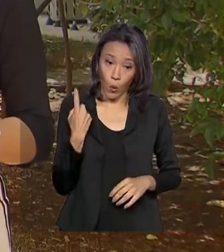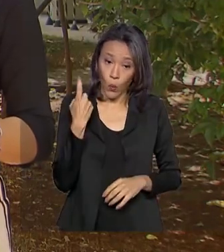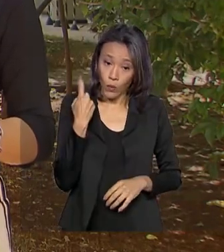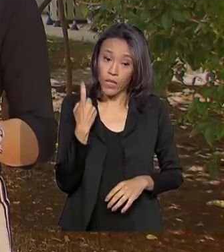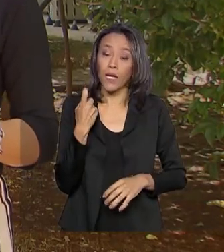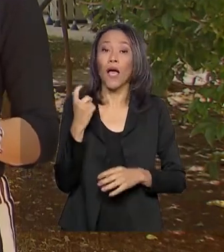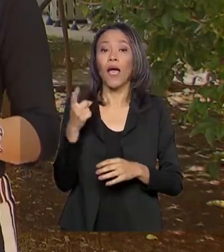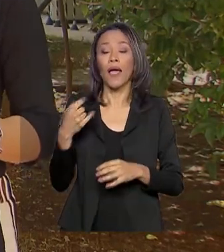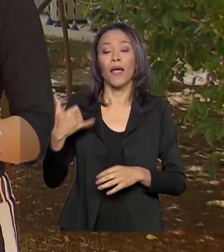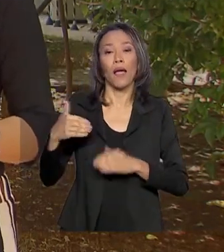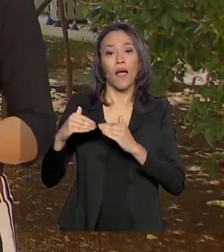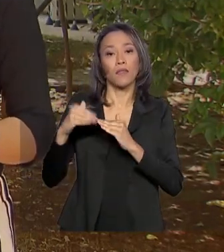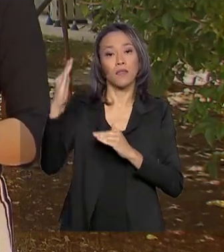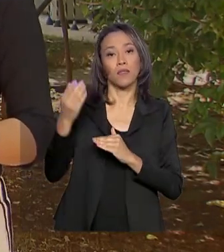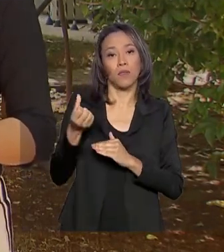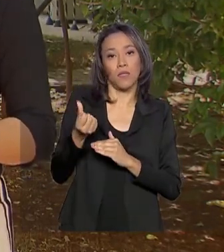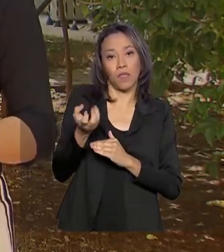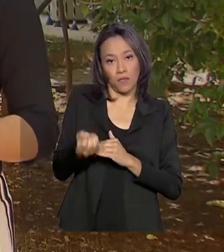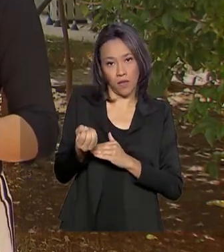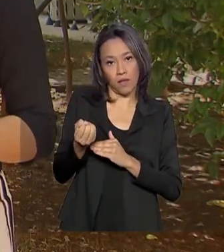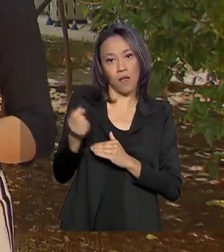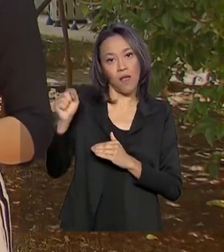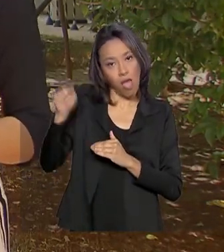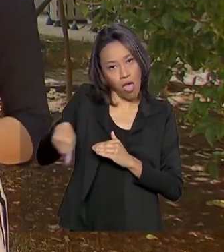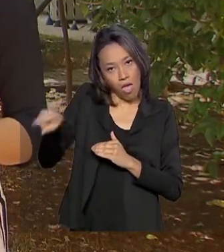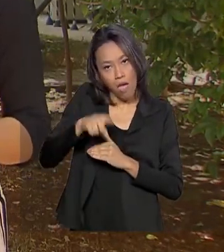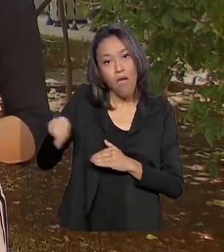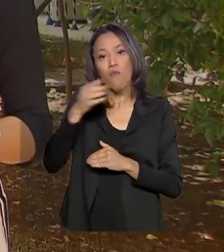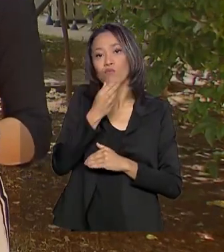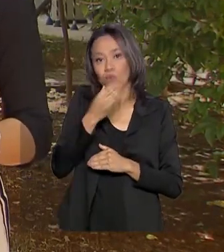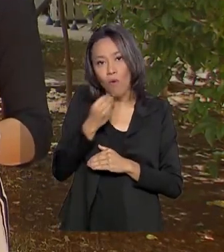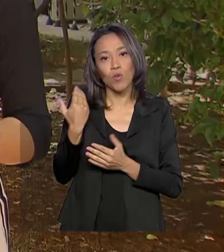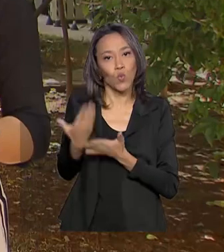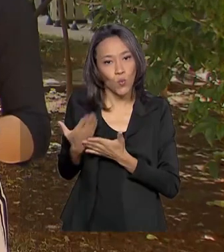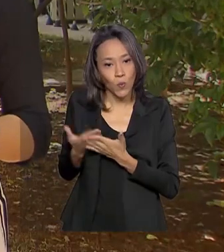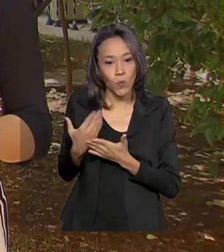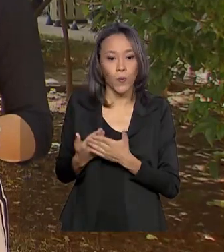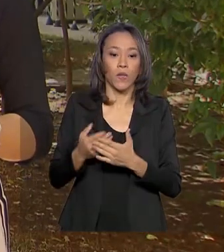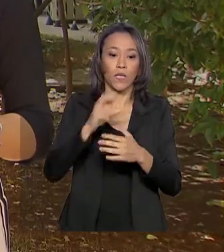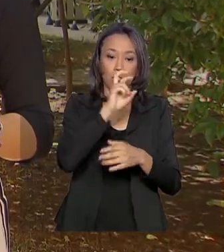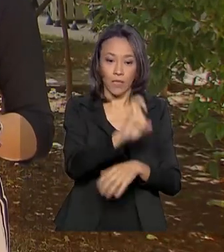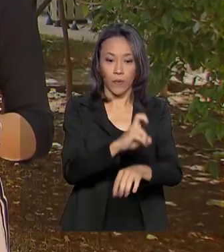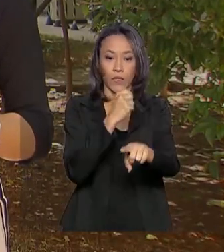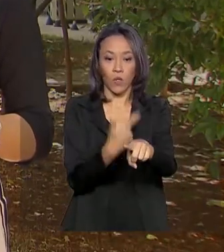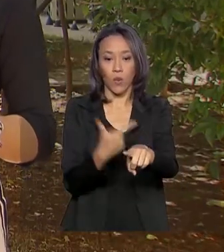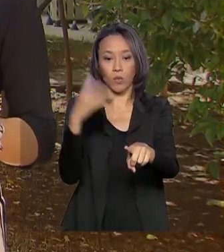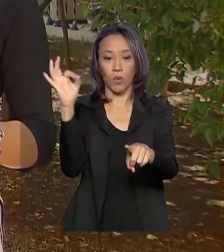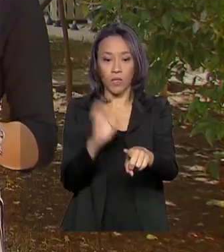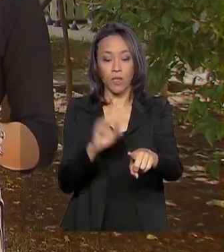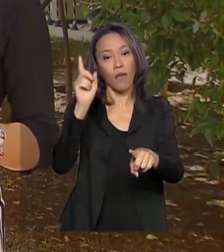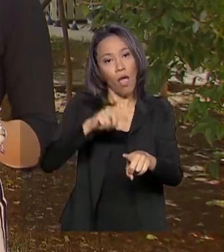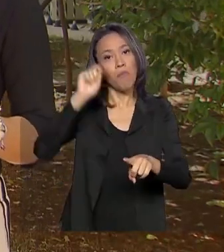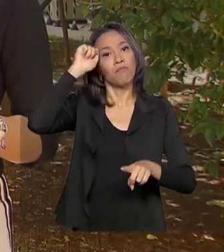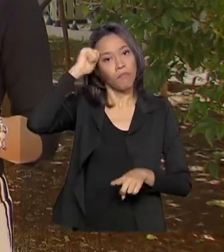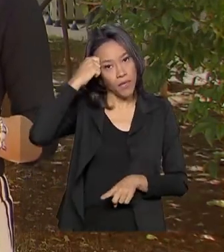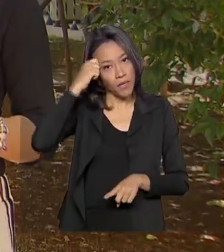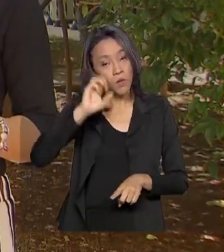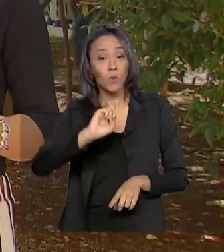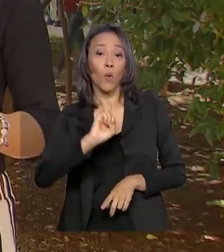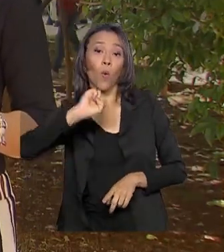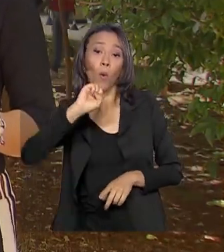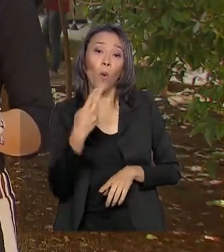no grupo acima de 60 anos, dominado pelos homens. 52% dos alunos são pretos ou